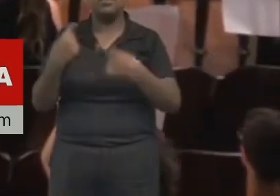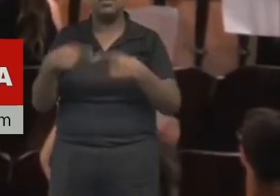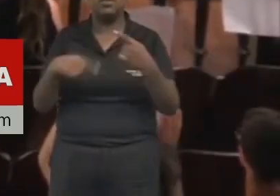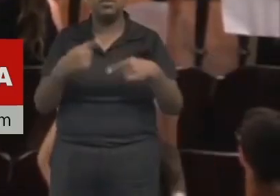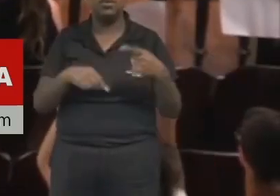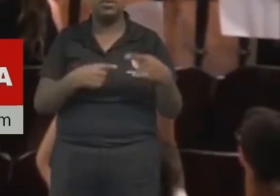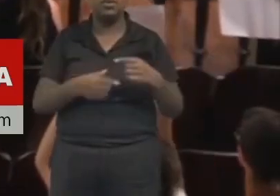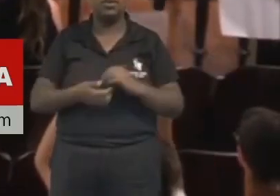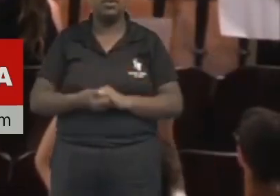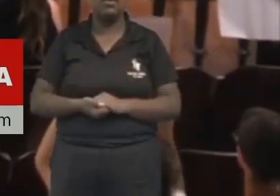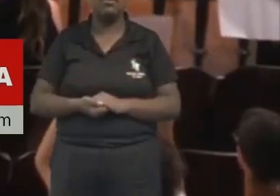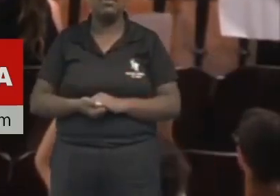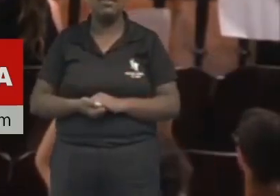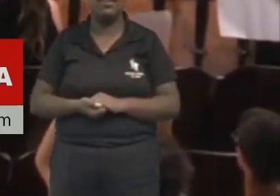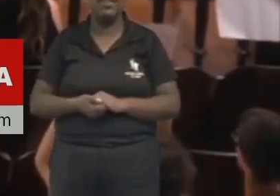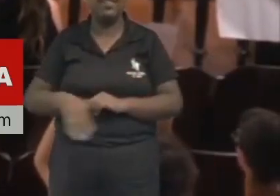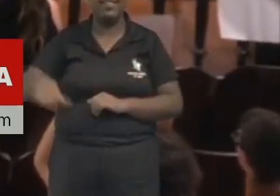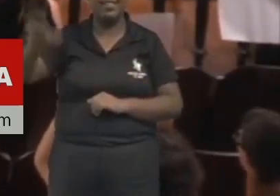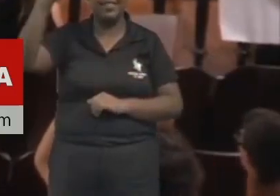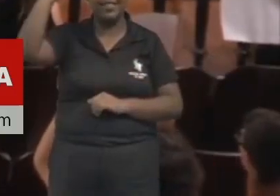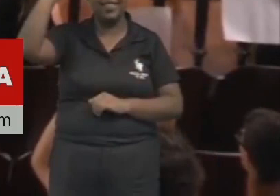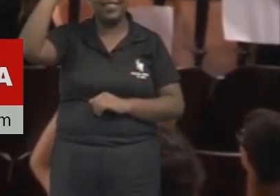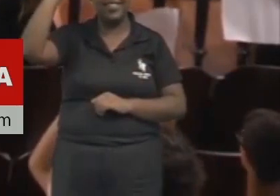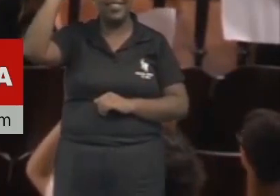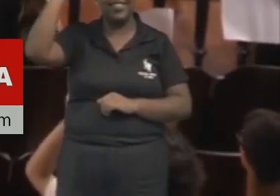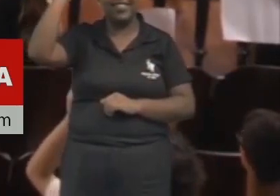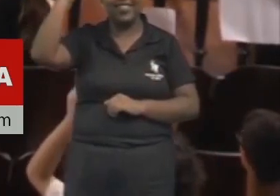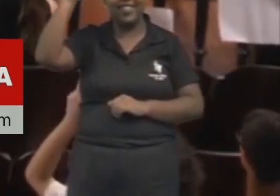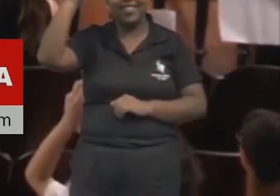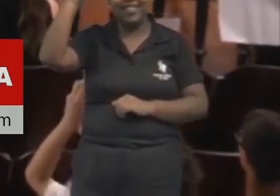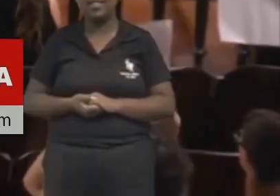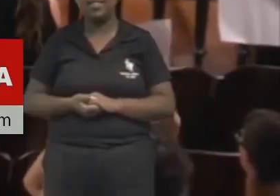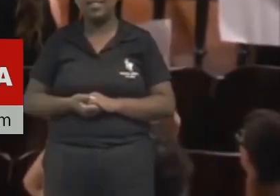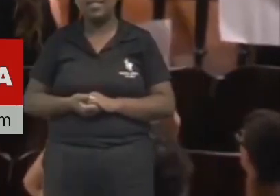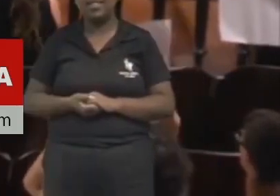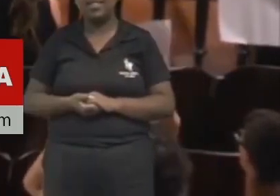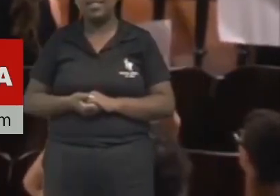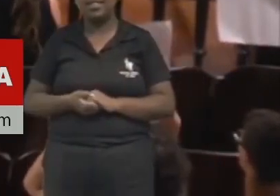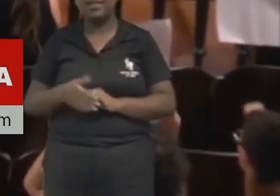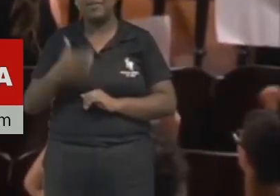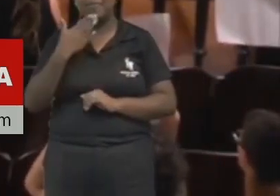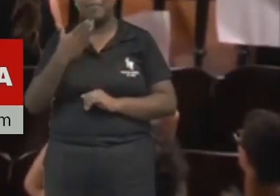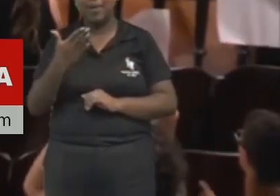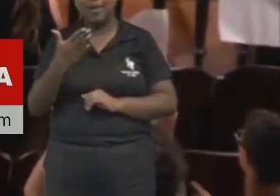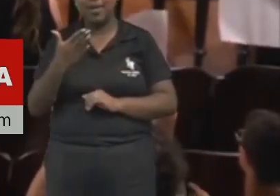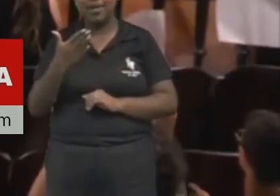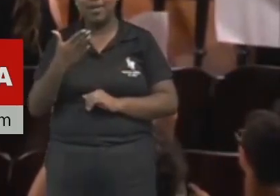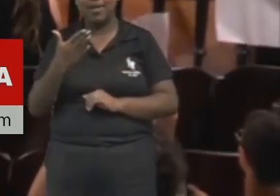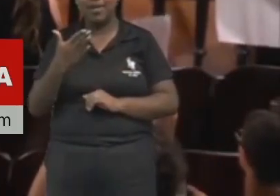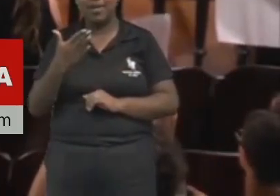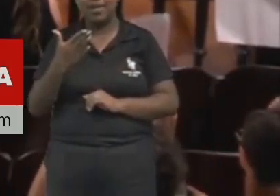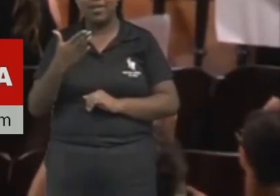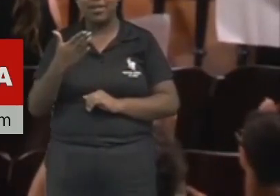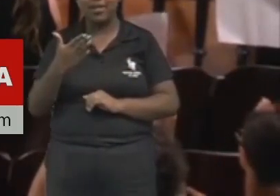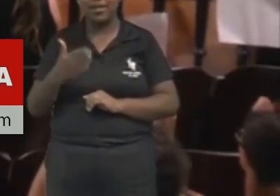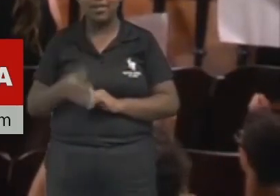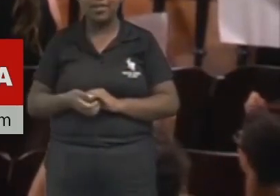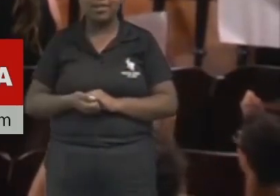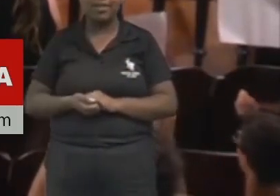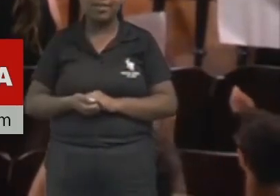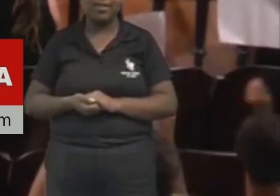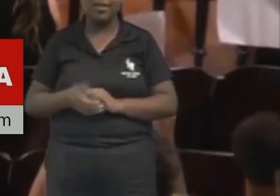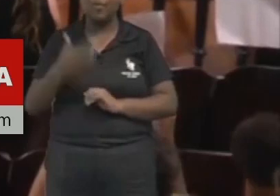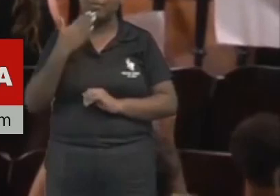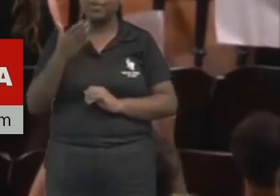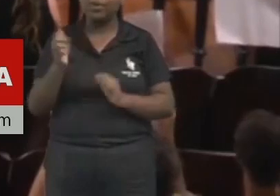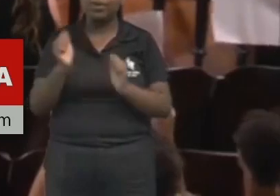discussão. Pela ordem, presidente. Foi usado até o VAR para definir a questão. Pede o VAR, se o senhor tiver na dúvida, pede o VAR. Não,